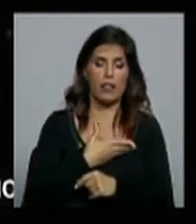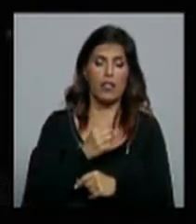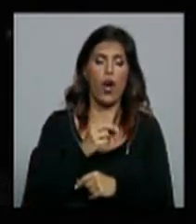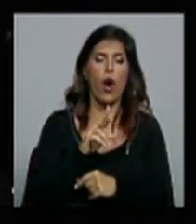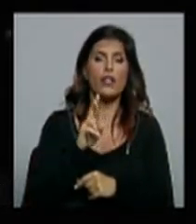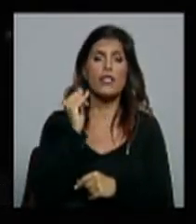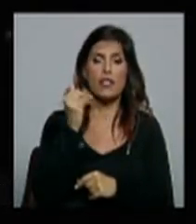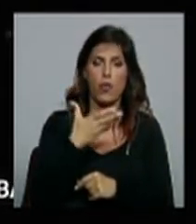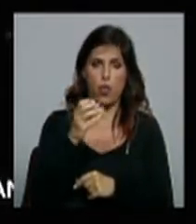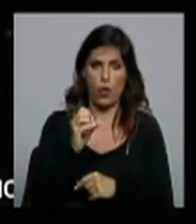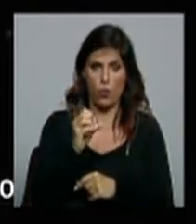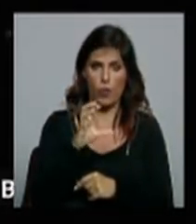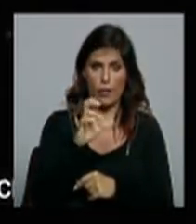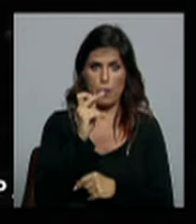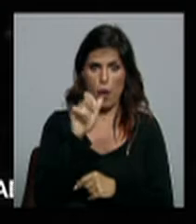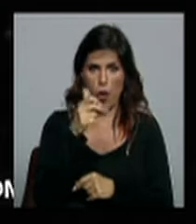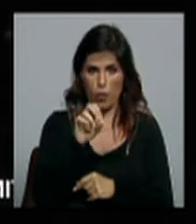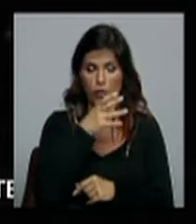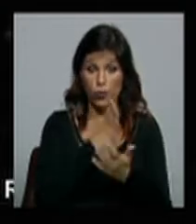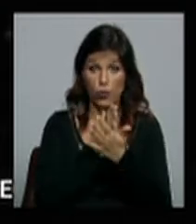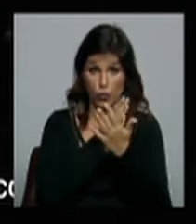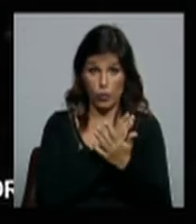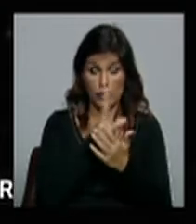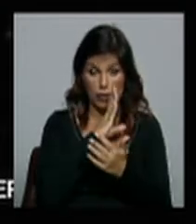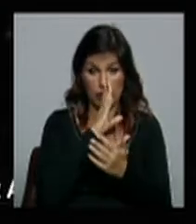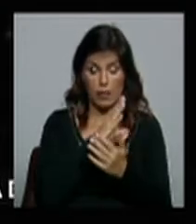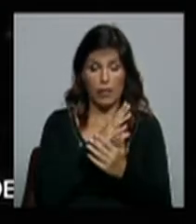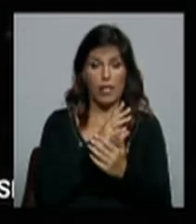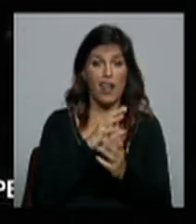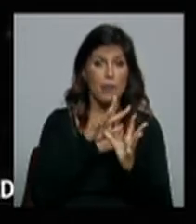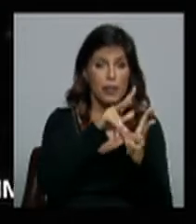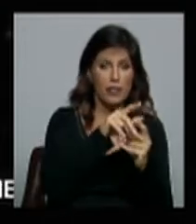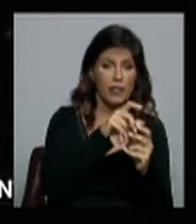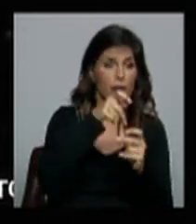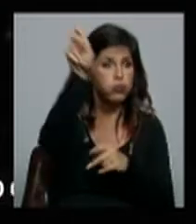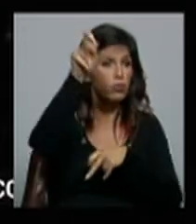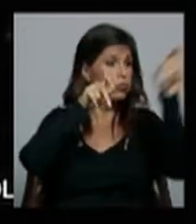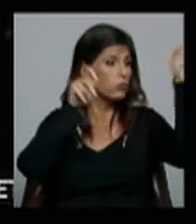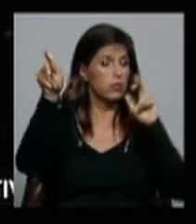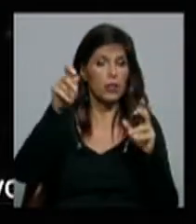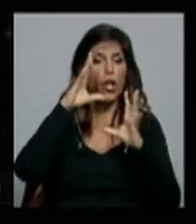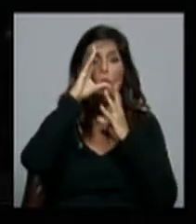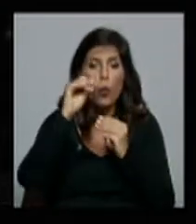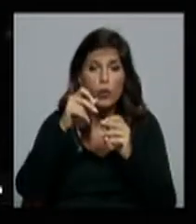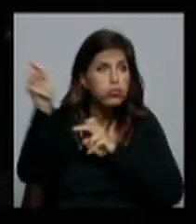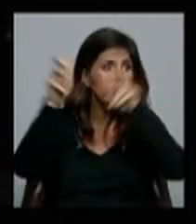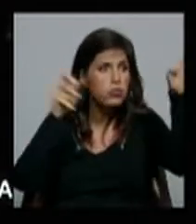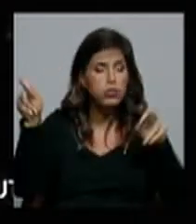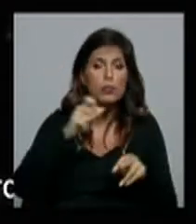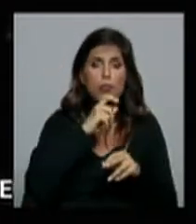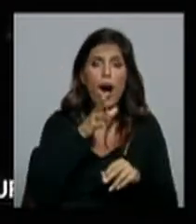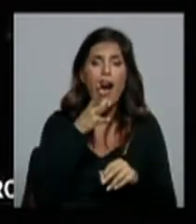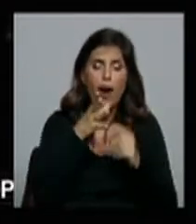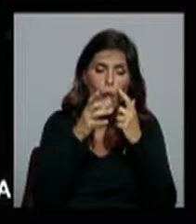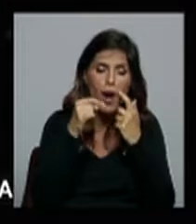de carbono, diz este estudo que, mesmo em planetas vagabundos, mesmo em luas vagabundas, aquelas luas podem ter água